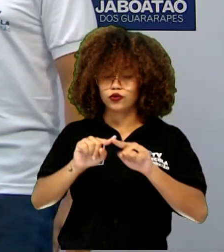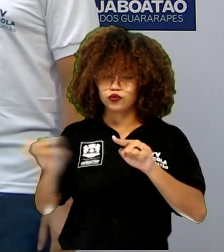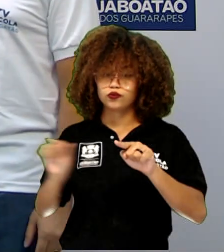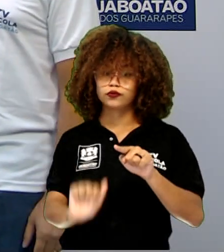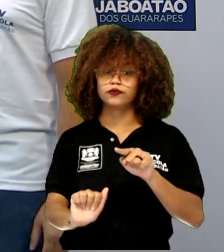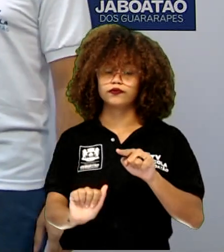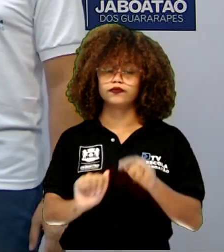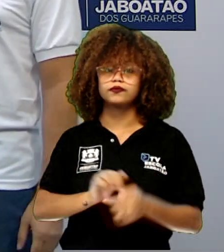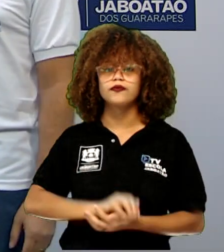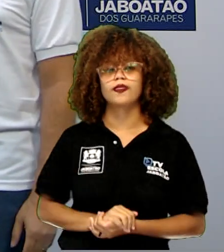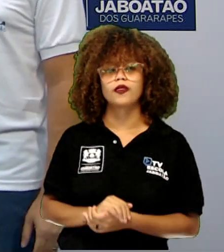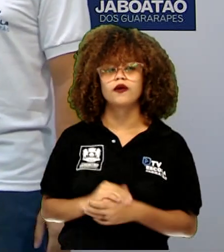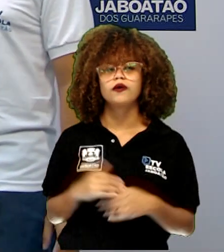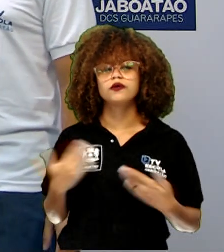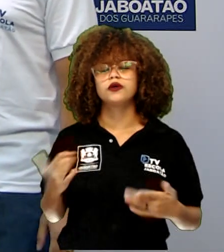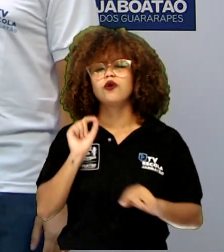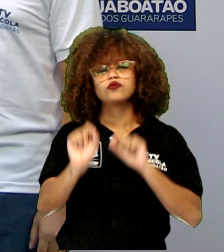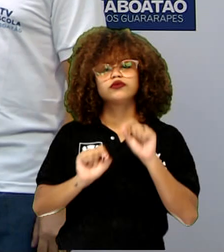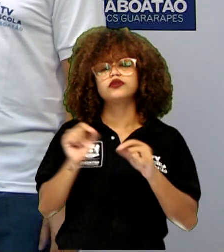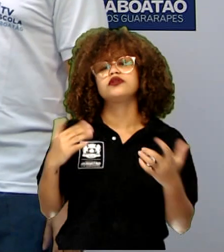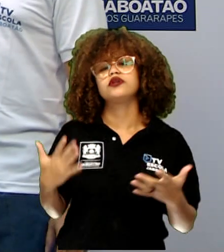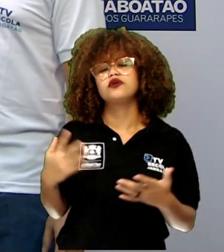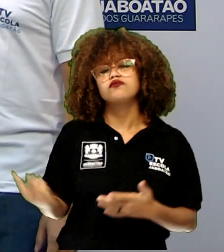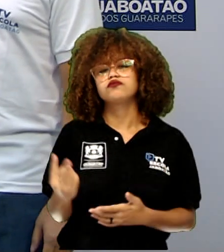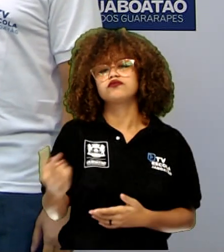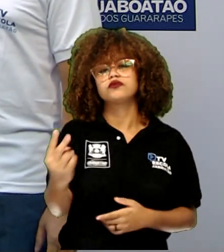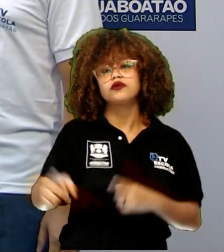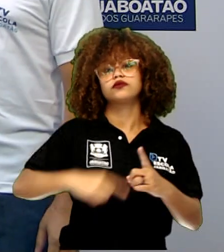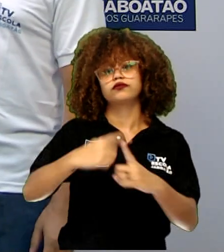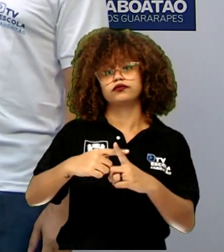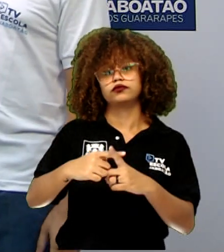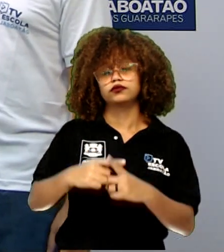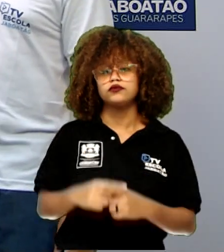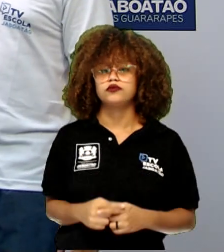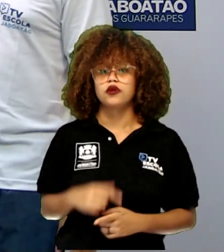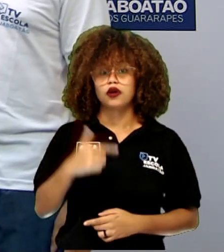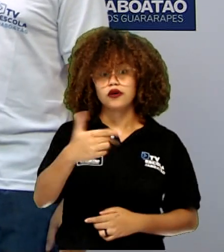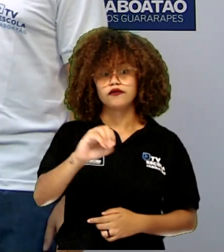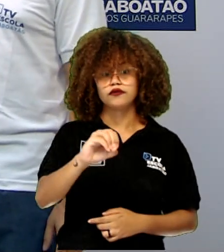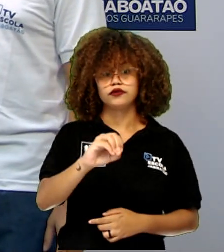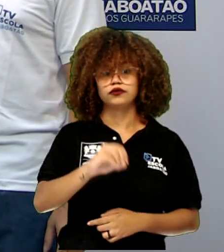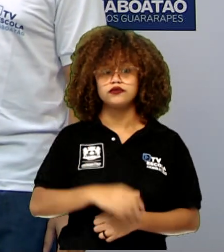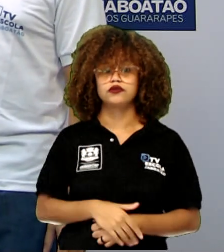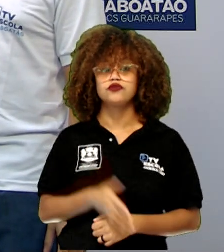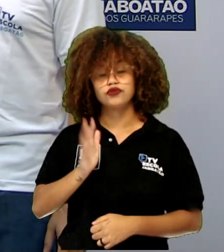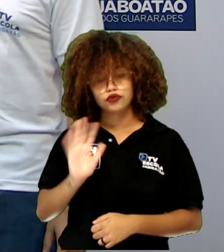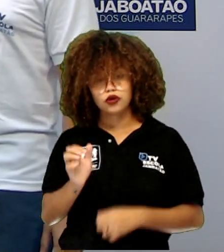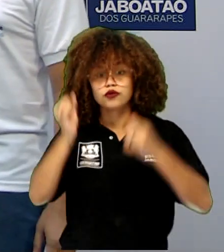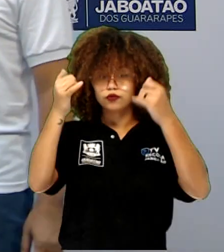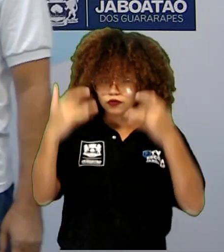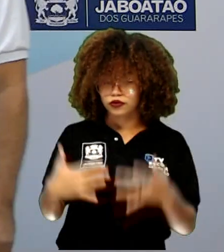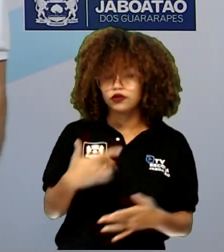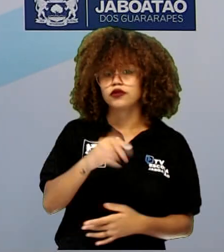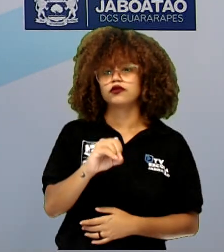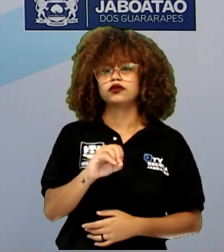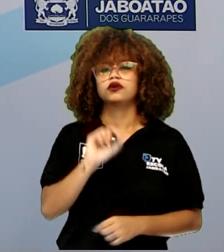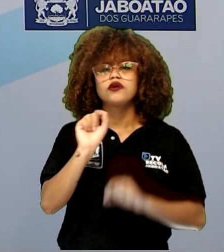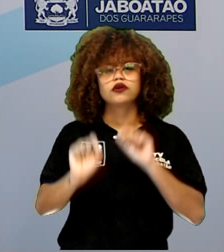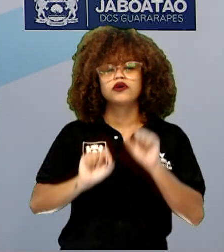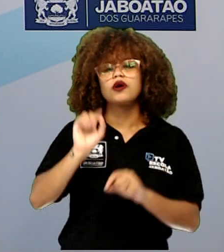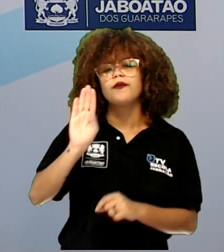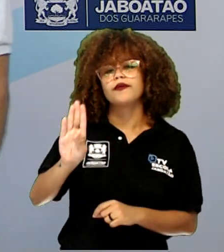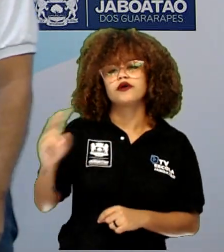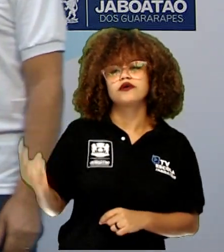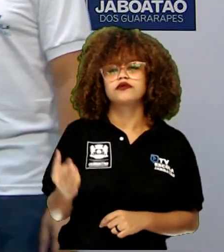nesse caso quem vai ser o valor da soma 20 a questão fala que é 20 e quem vai ser o valor